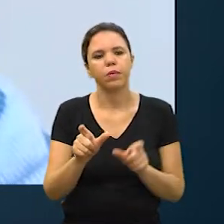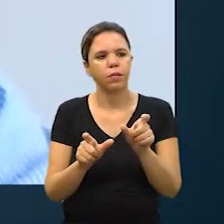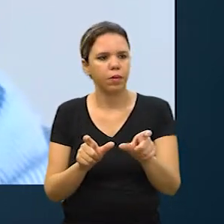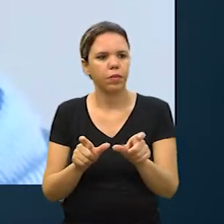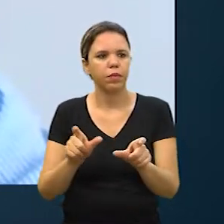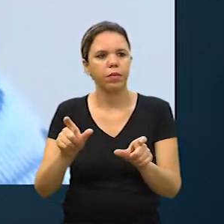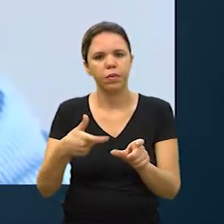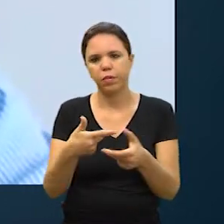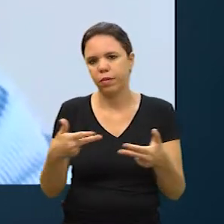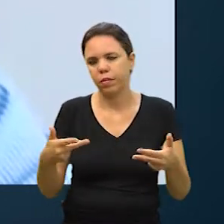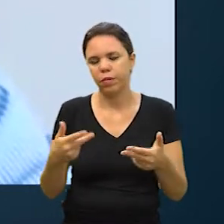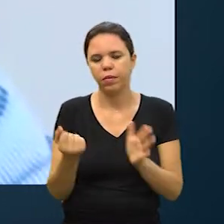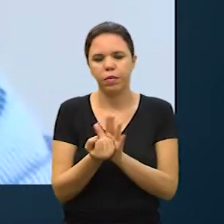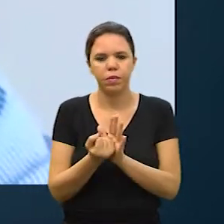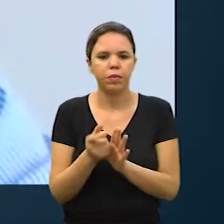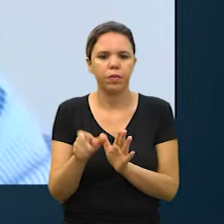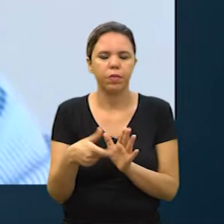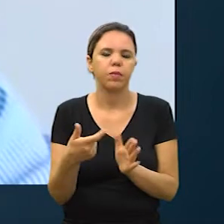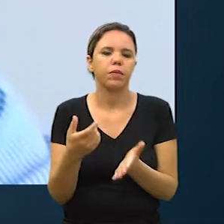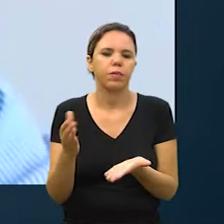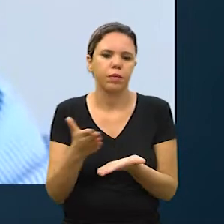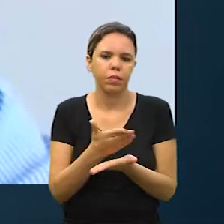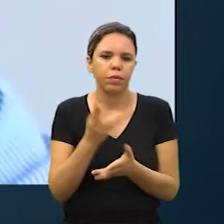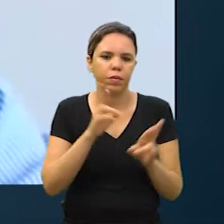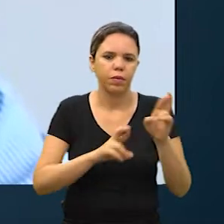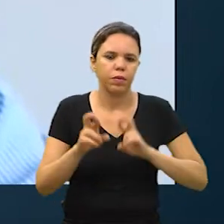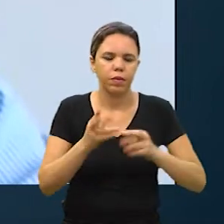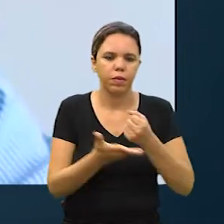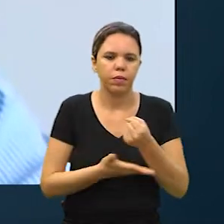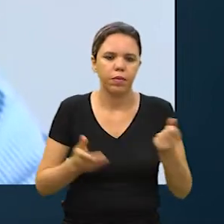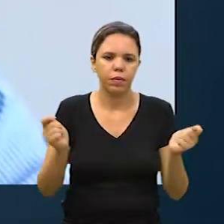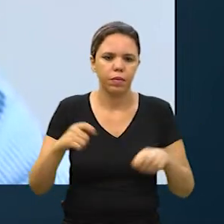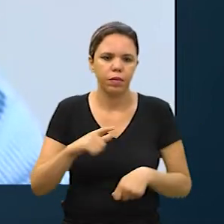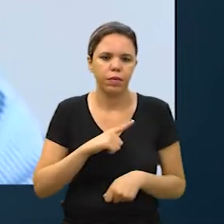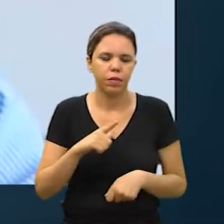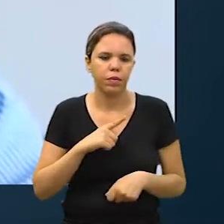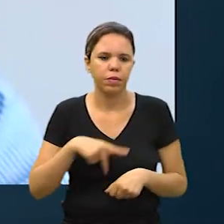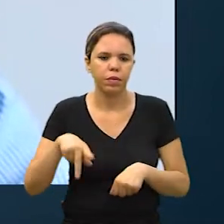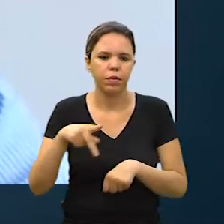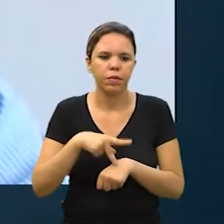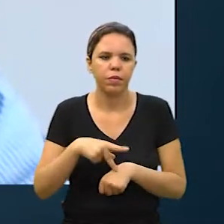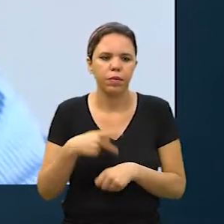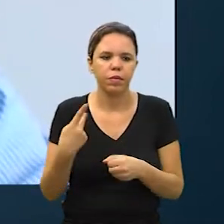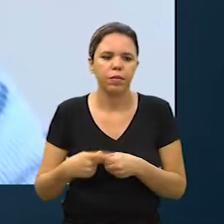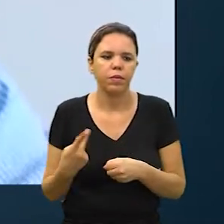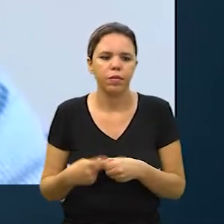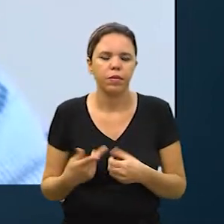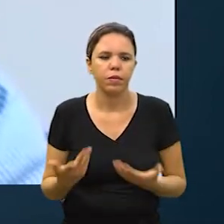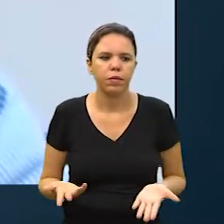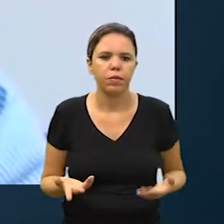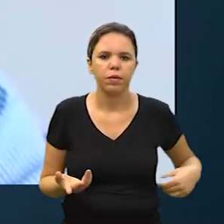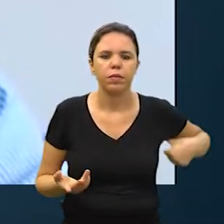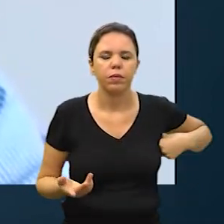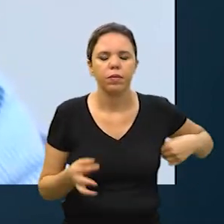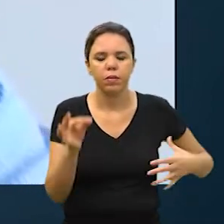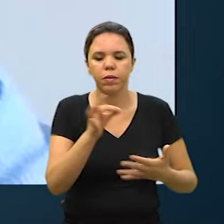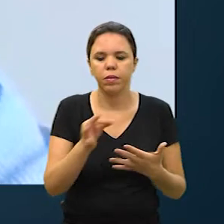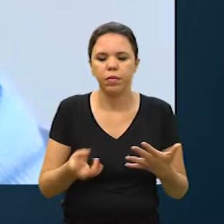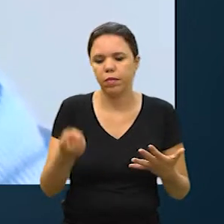o Green Card ou não. Mas basicamente é isso, é verificar se tem potencial aquele país, o produto, ver as